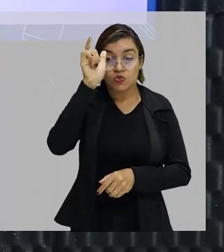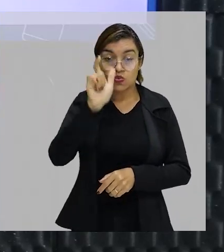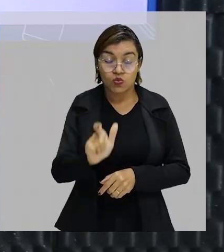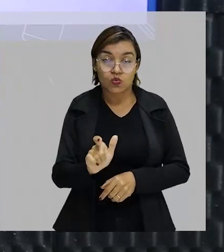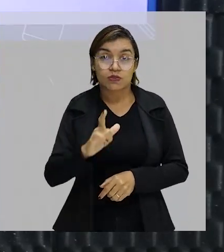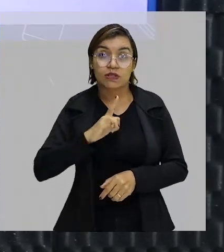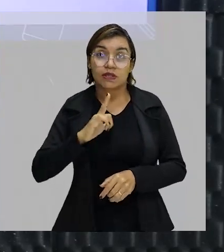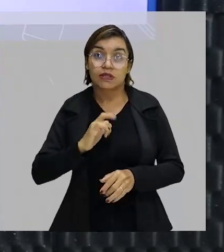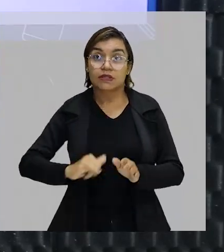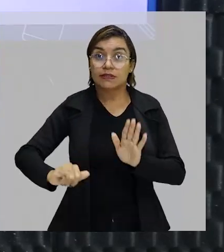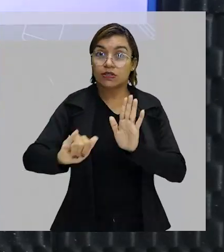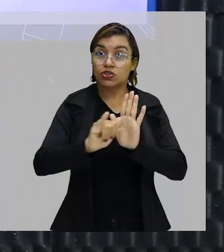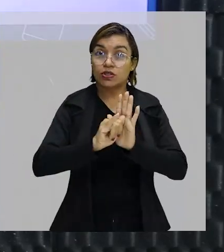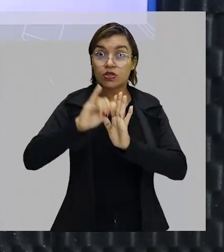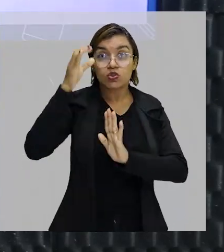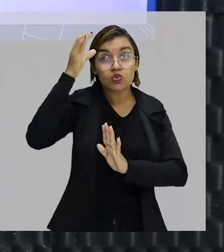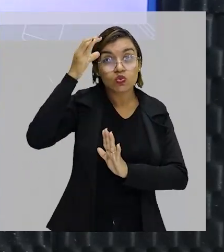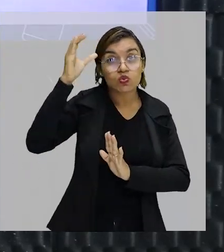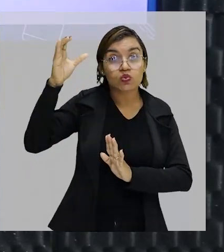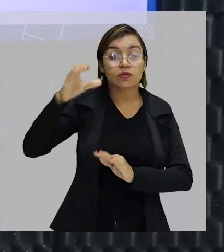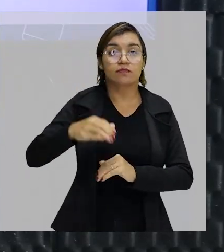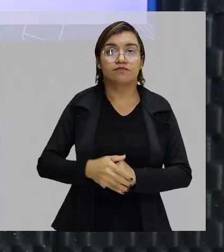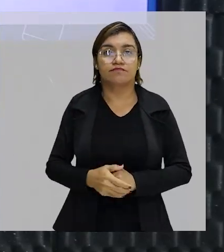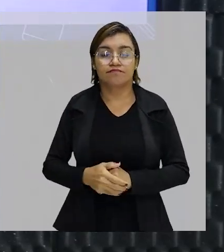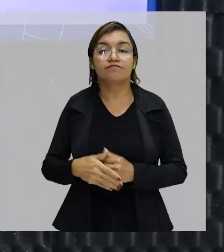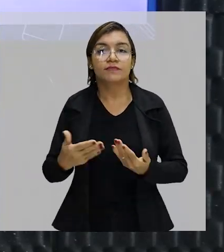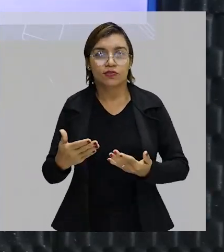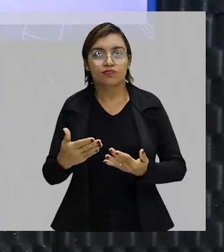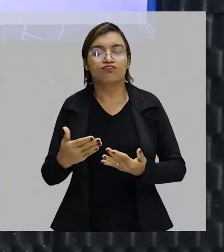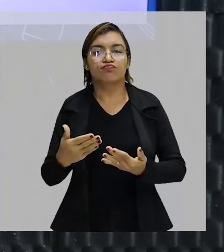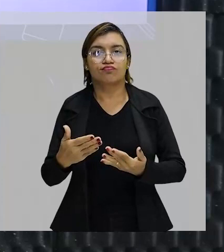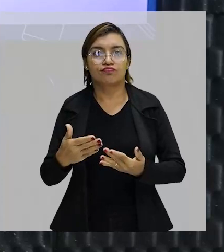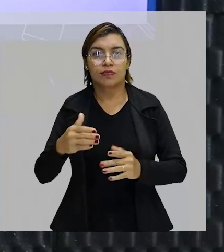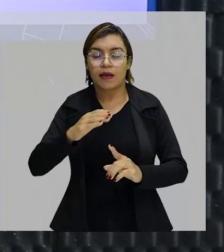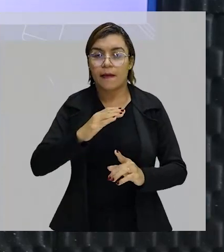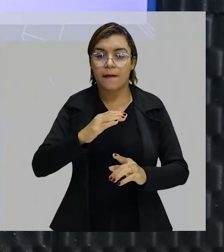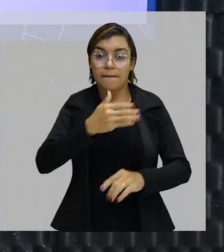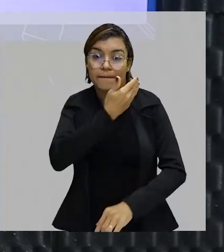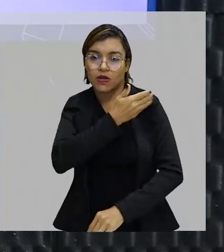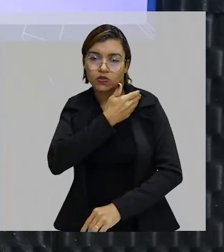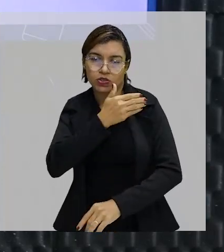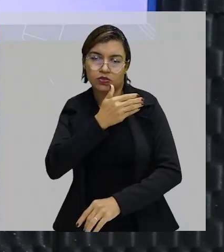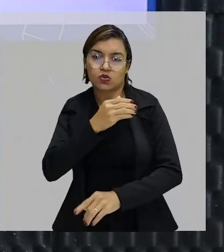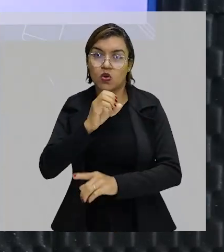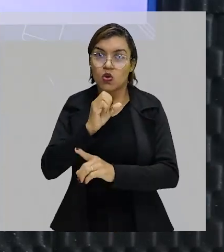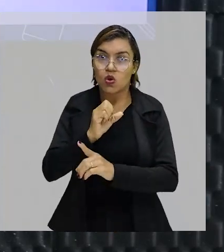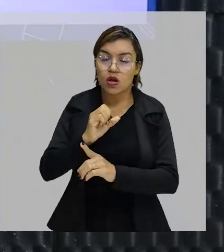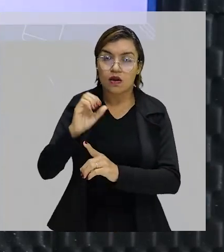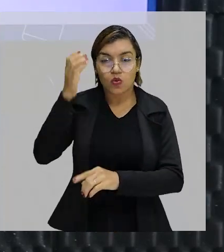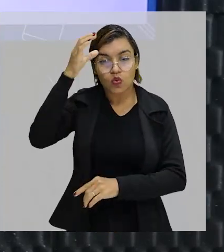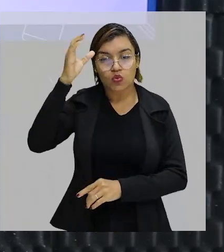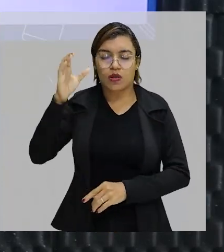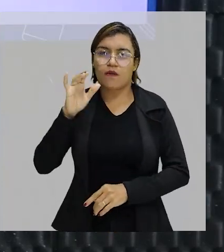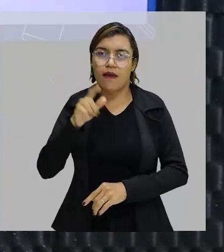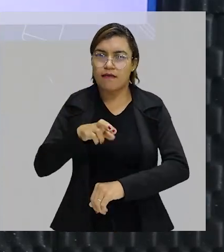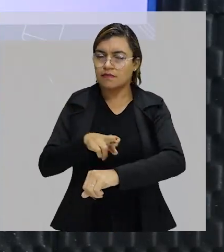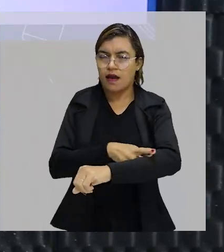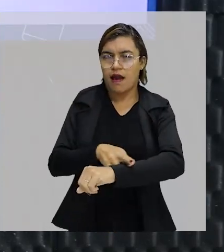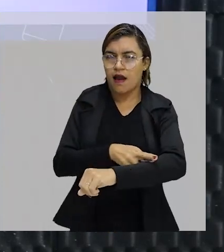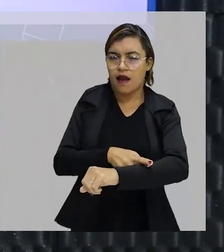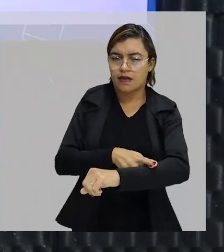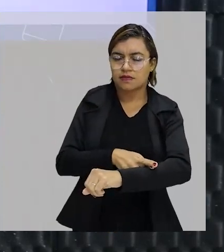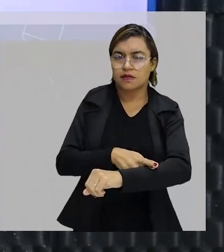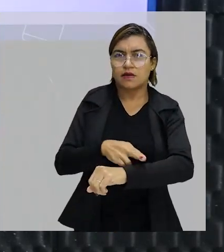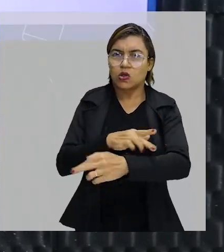sua identidade cultural. Por isso o nome preconceito cultural. Então o critério aqui não é a raça ou a etnia, não